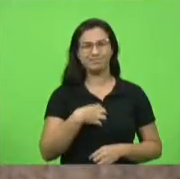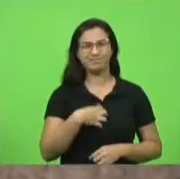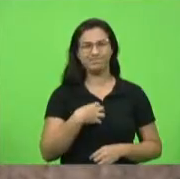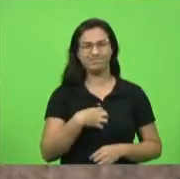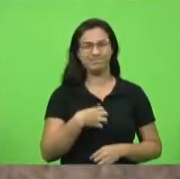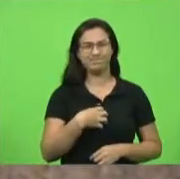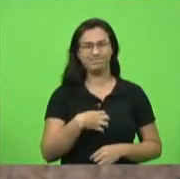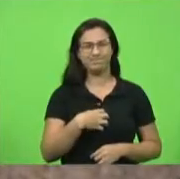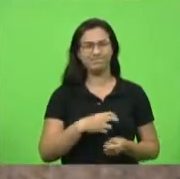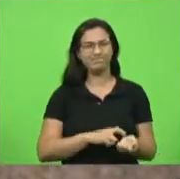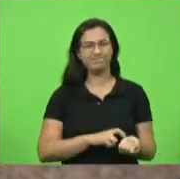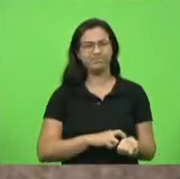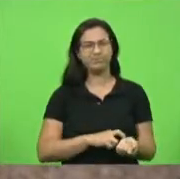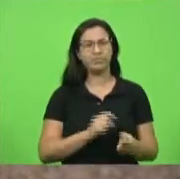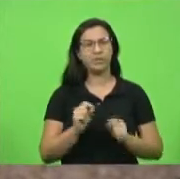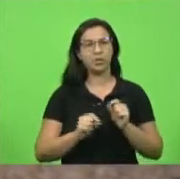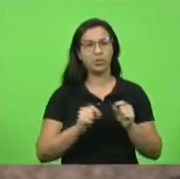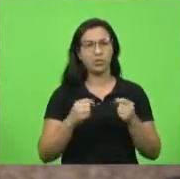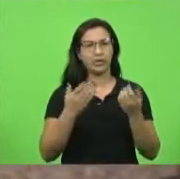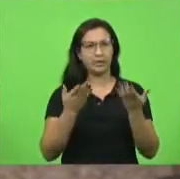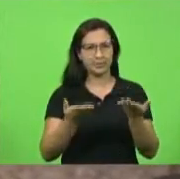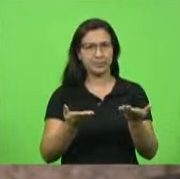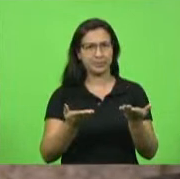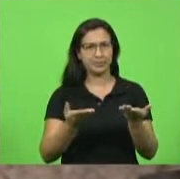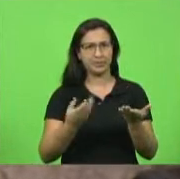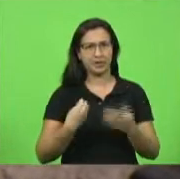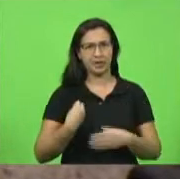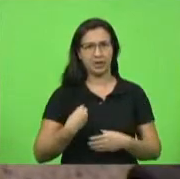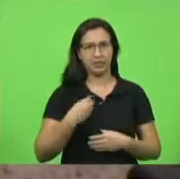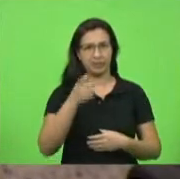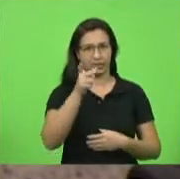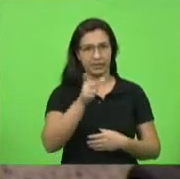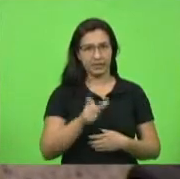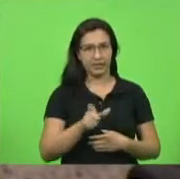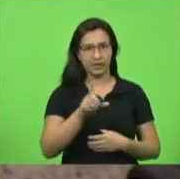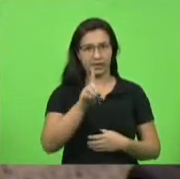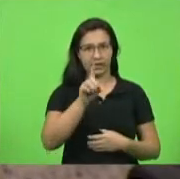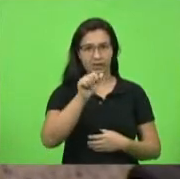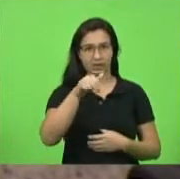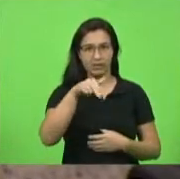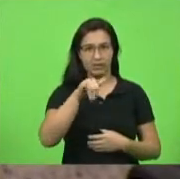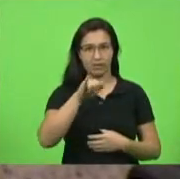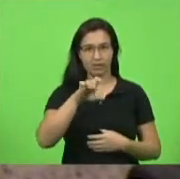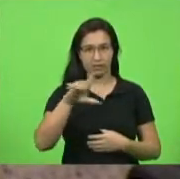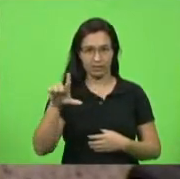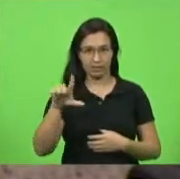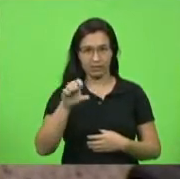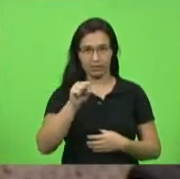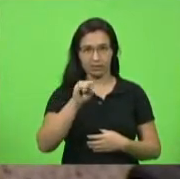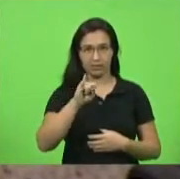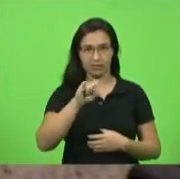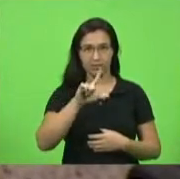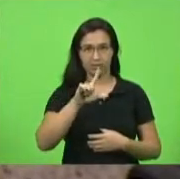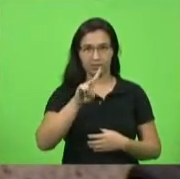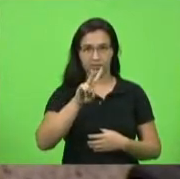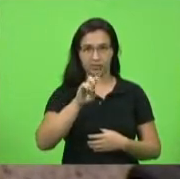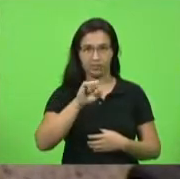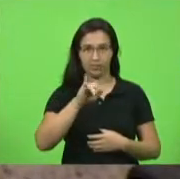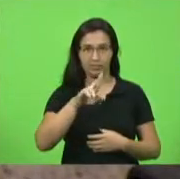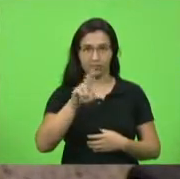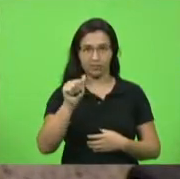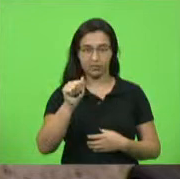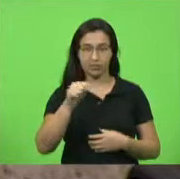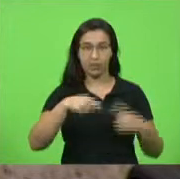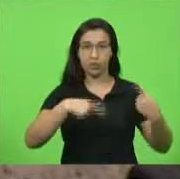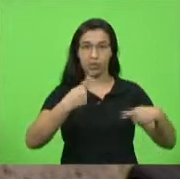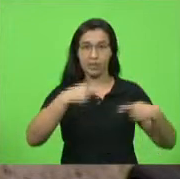estamos vivendo com este exemplo do deputado Daniel Silveira é que os debates no Brasil eles se tornaram um debate